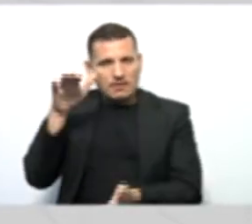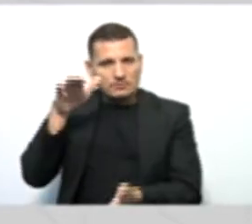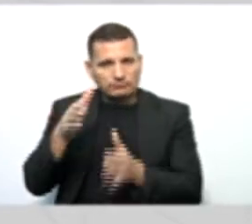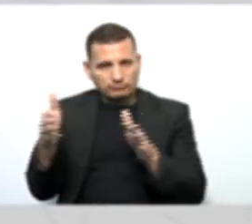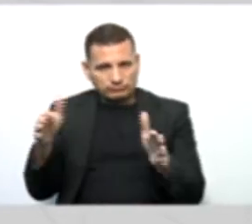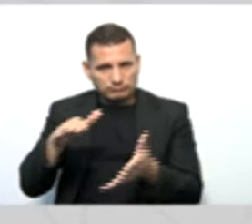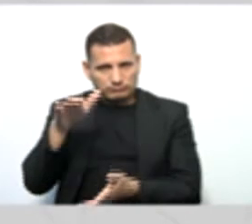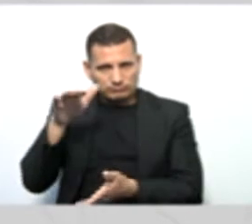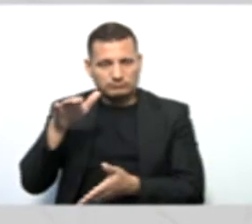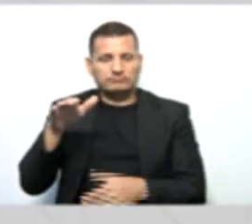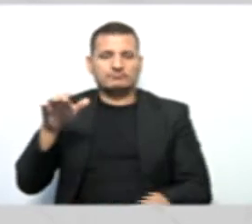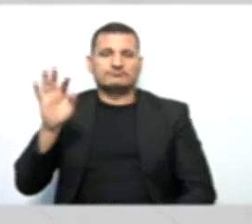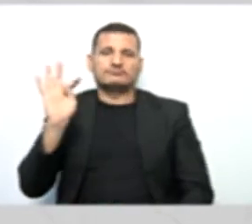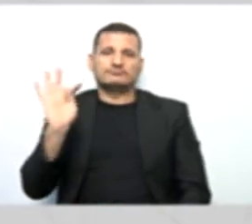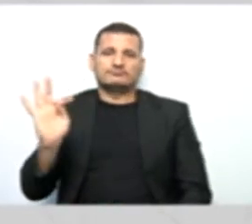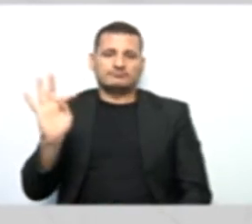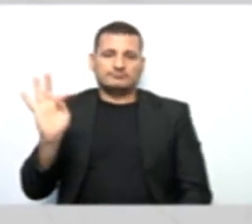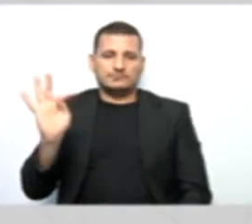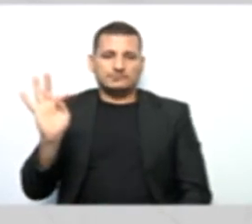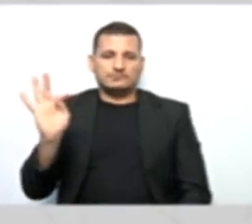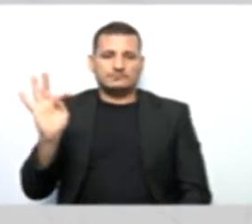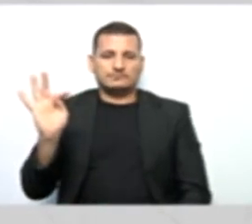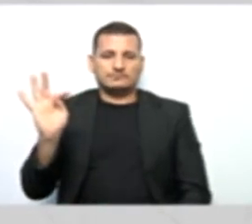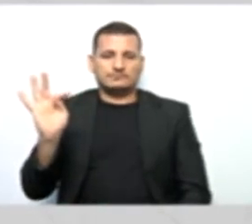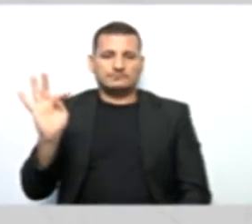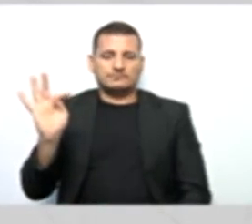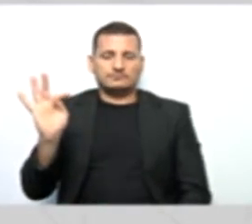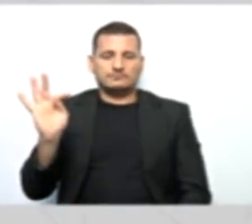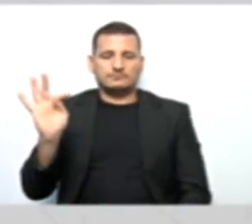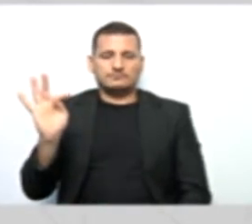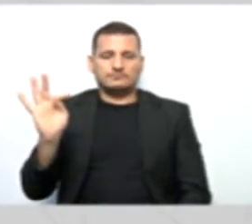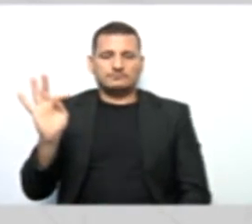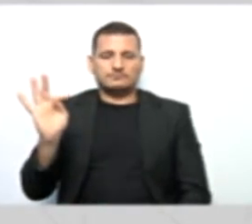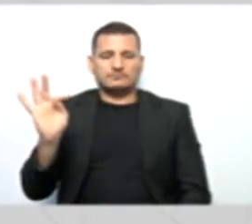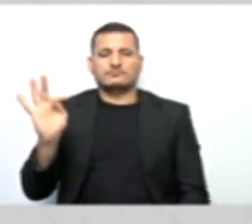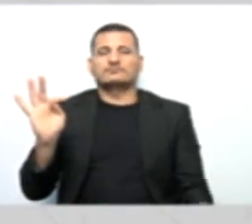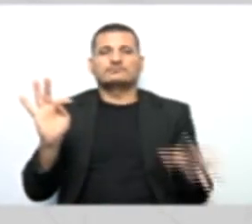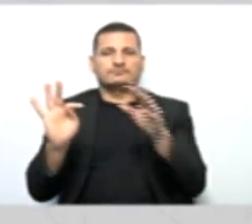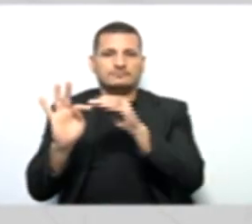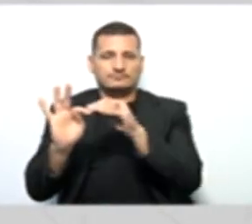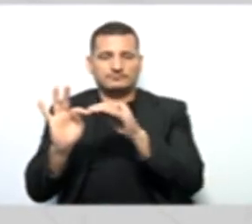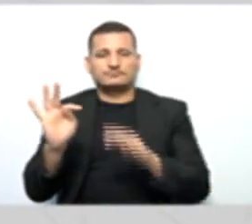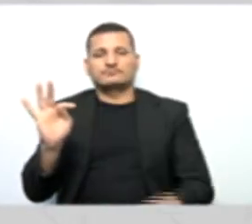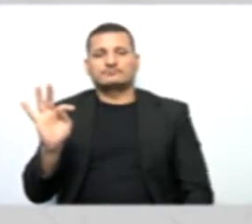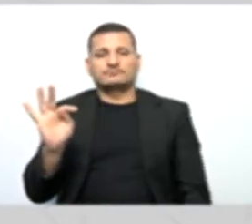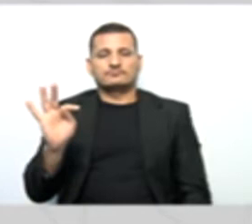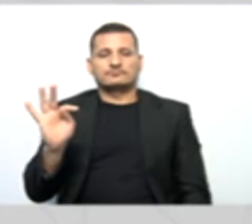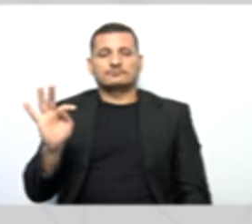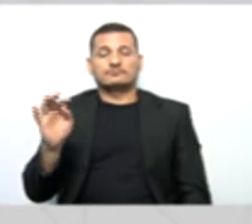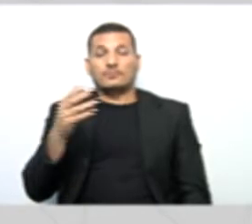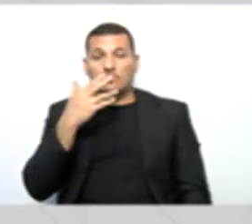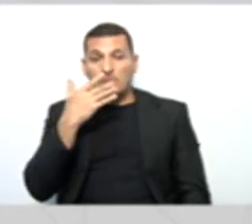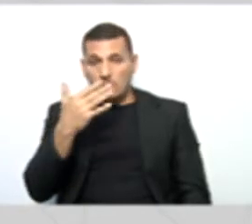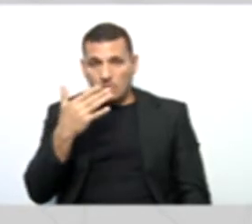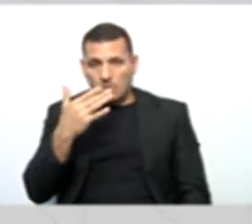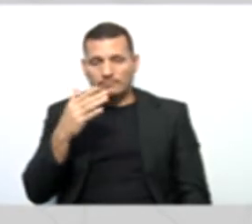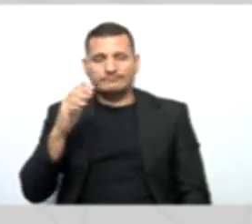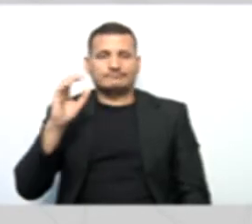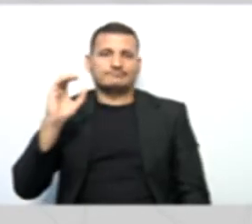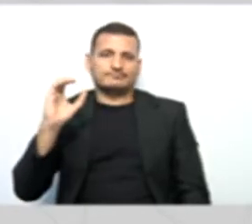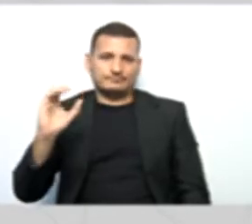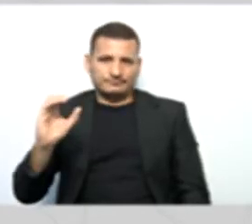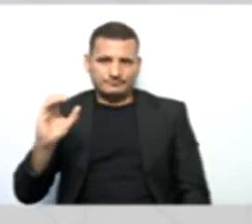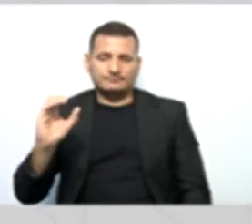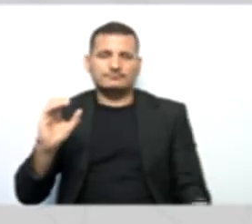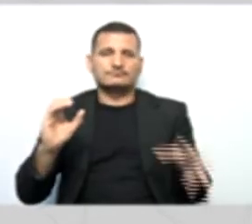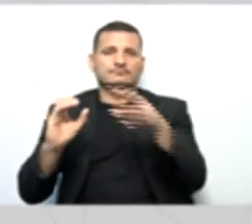recebendo o parâmetro t, que também veio lá no meu método construtor. E o atributo cor está recebendo o